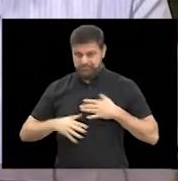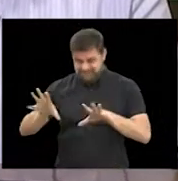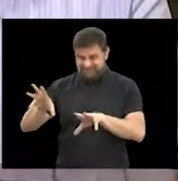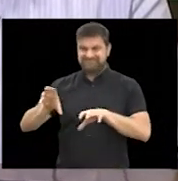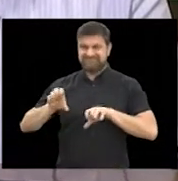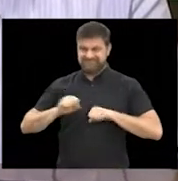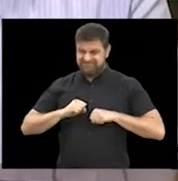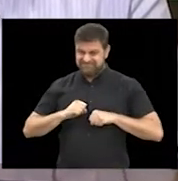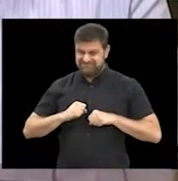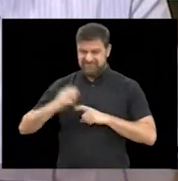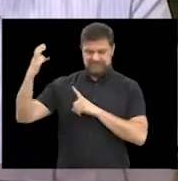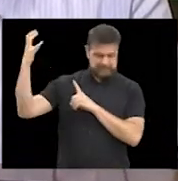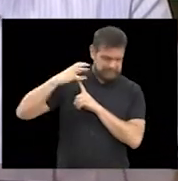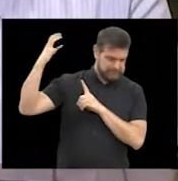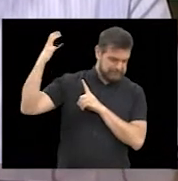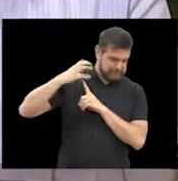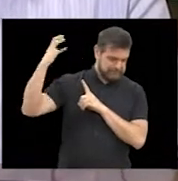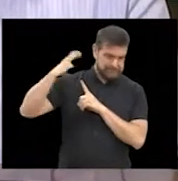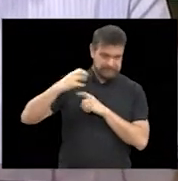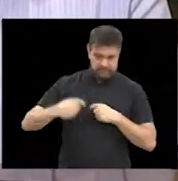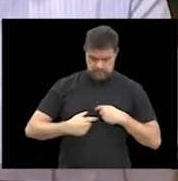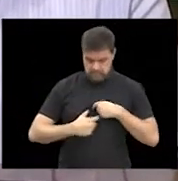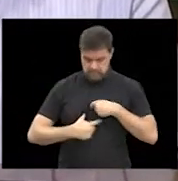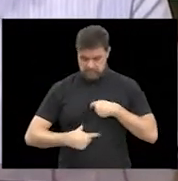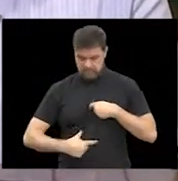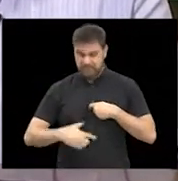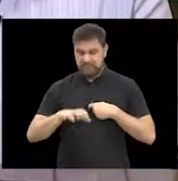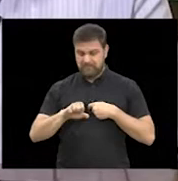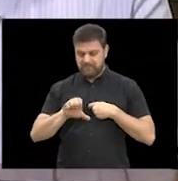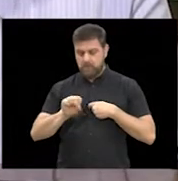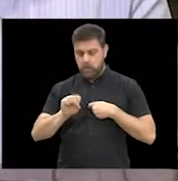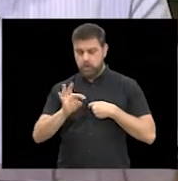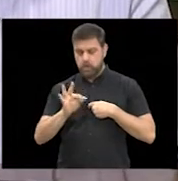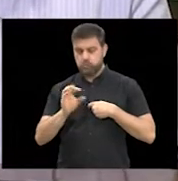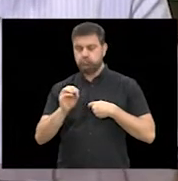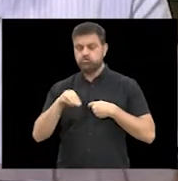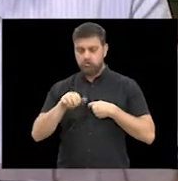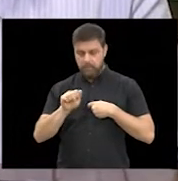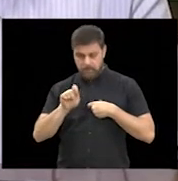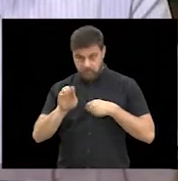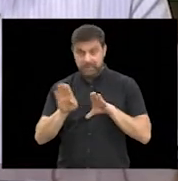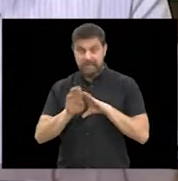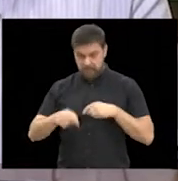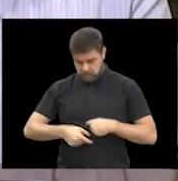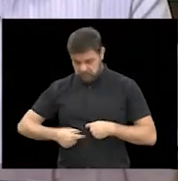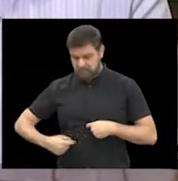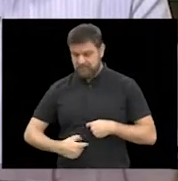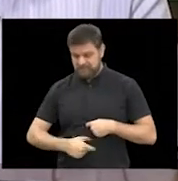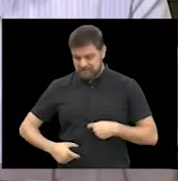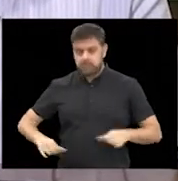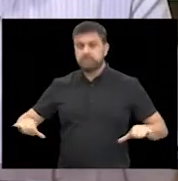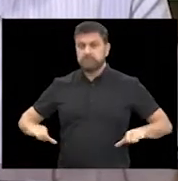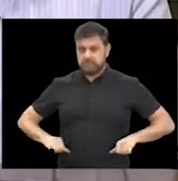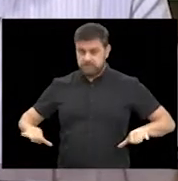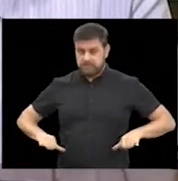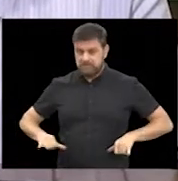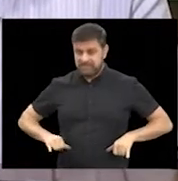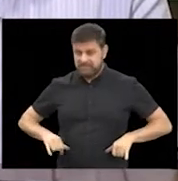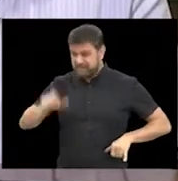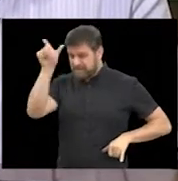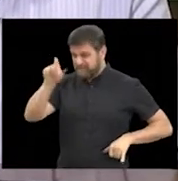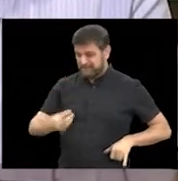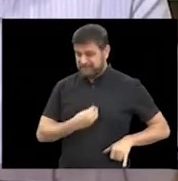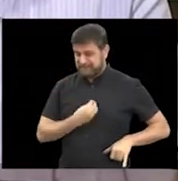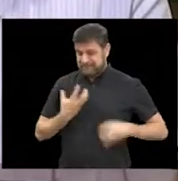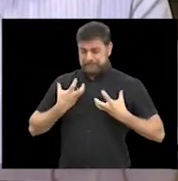das agressões emocionais. O estômago é um deles. Pode também ser o intestino. Mas o estômago é o que a grande